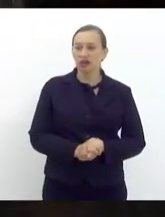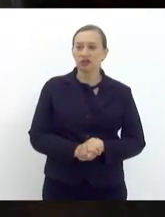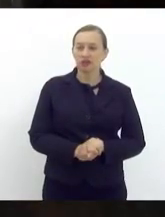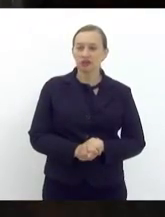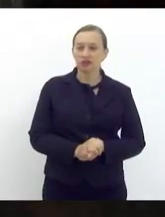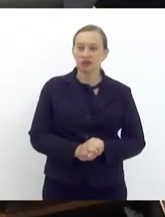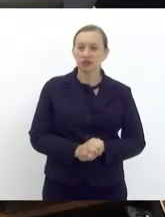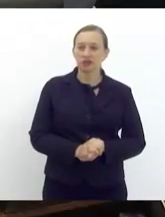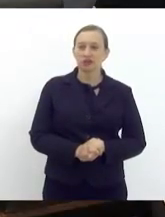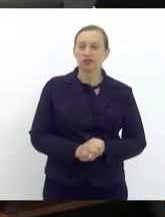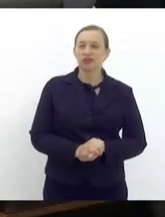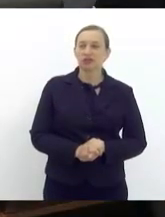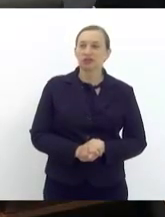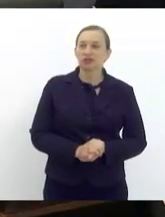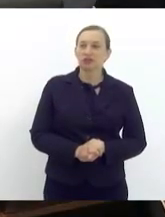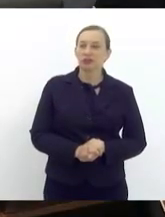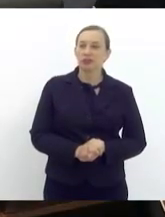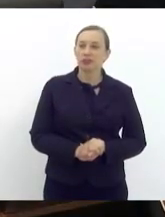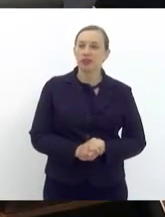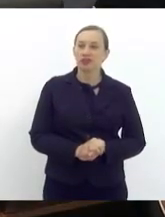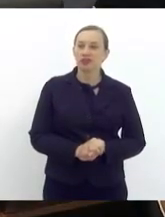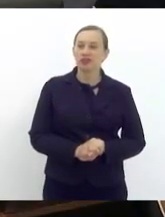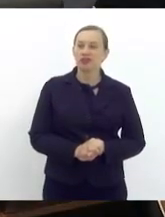trabalho. Obrigado.